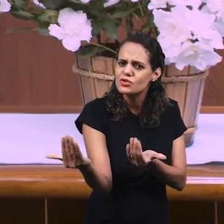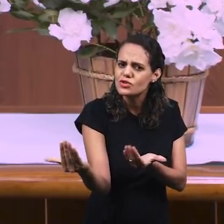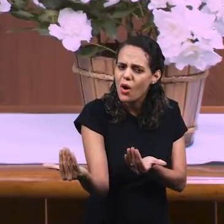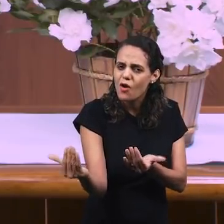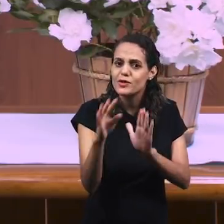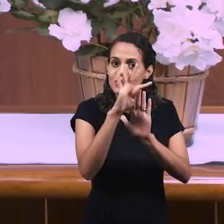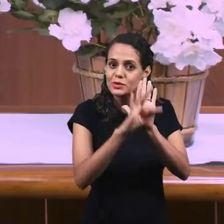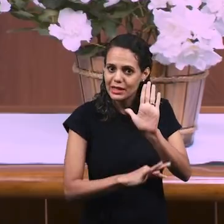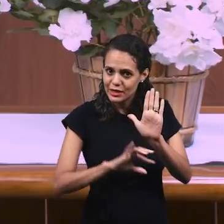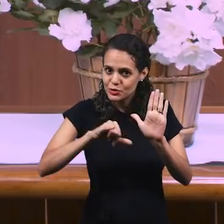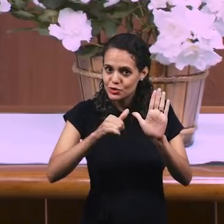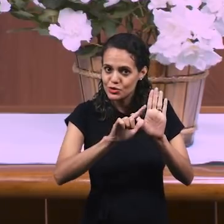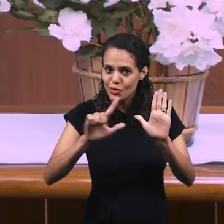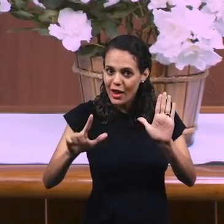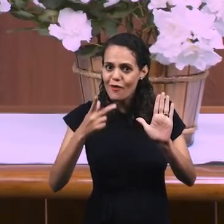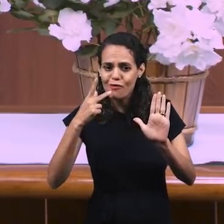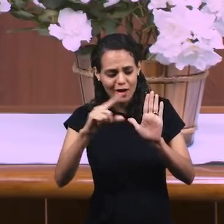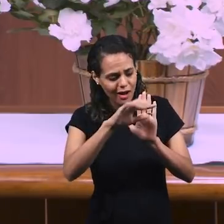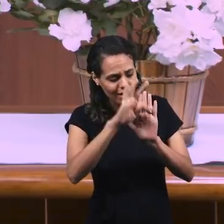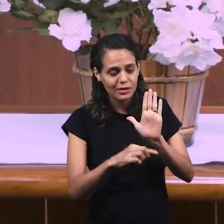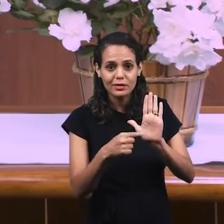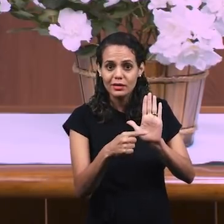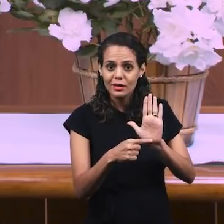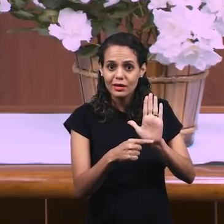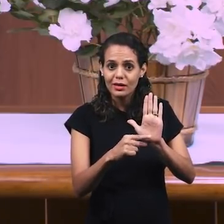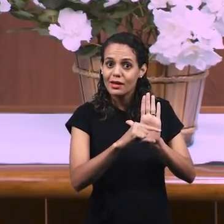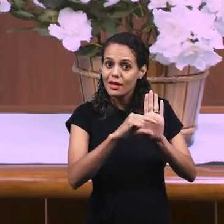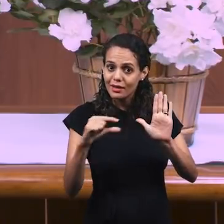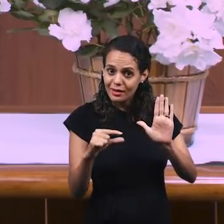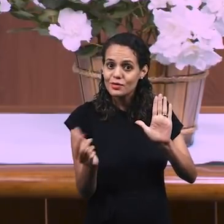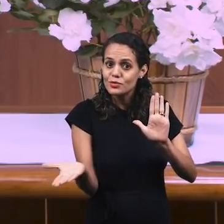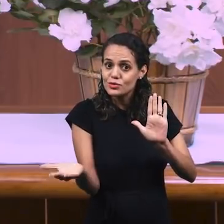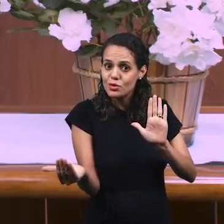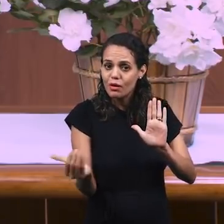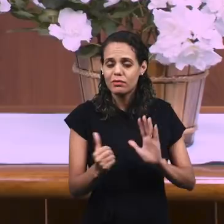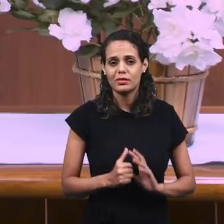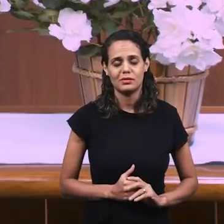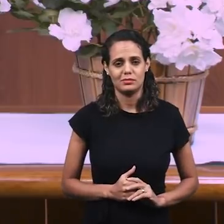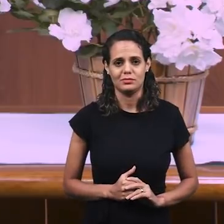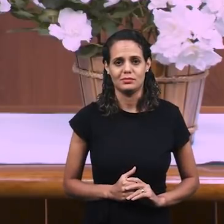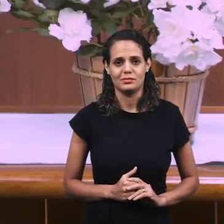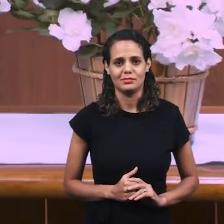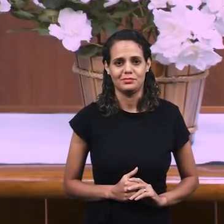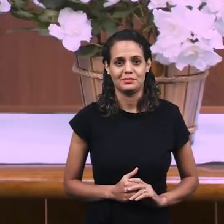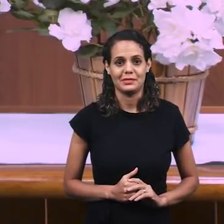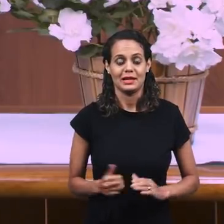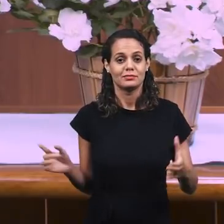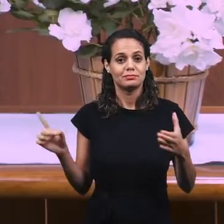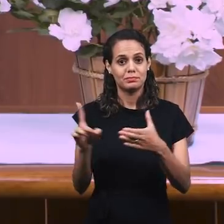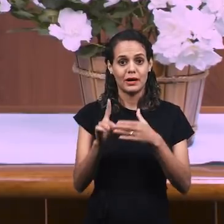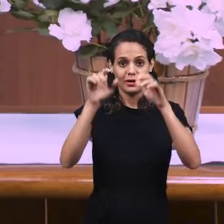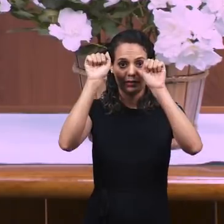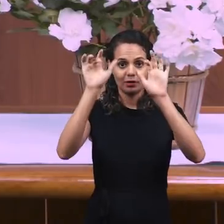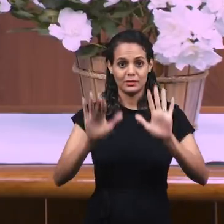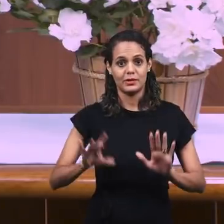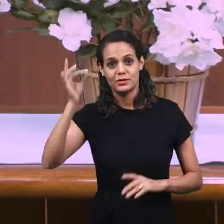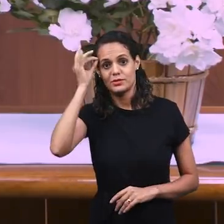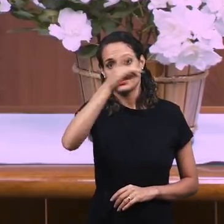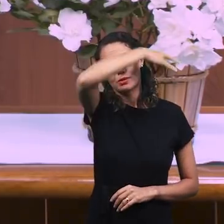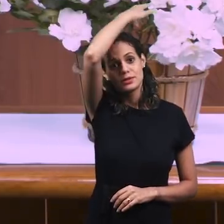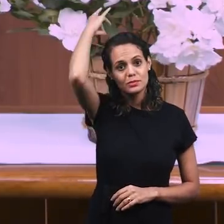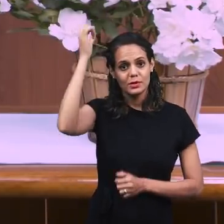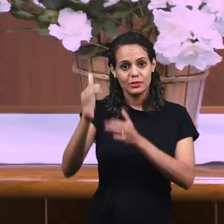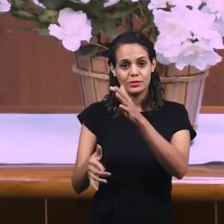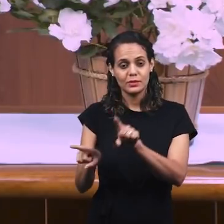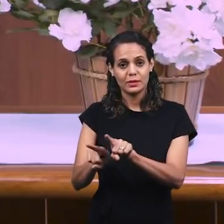citar os jovens, para mostrar que os jovens fazem parte desse derramar do Espírito. Eis que nos